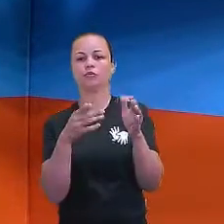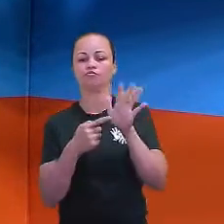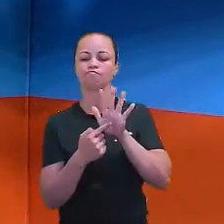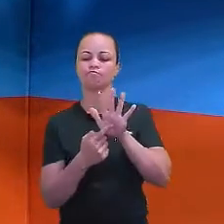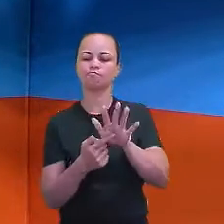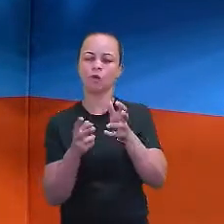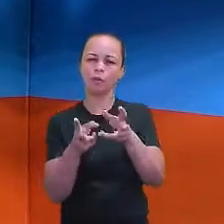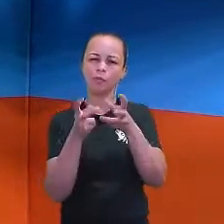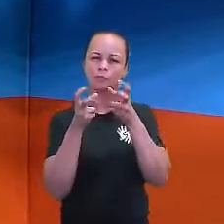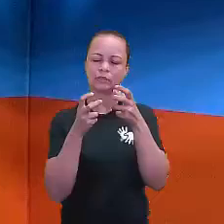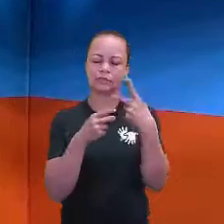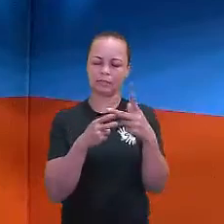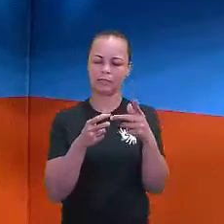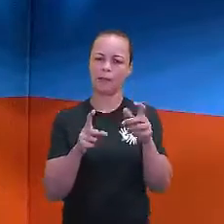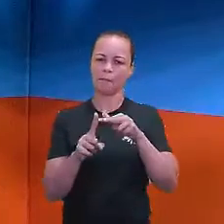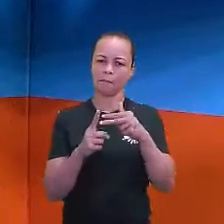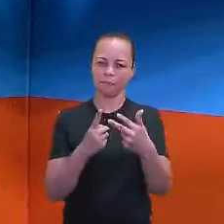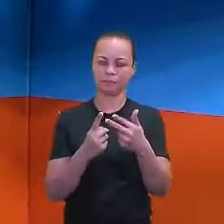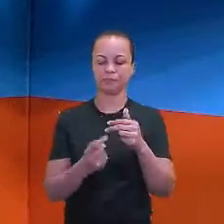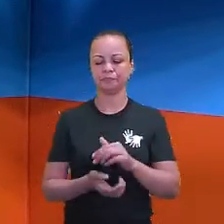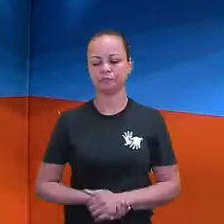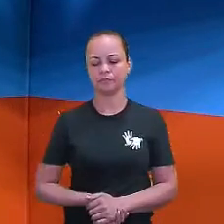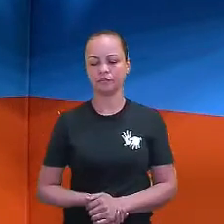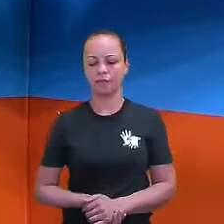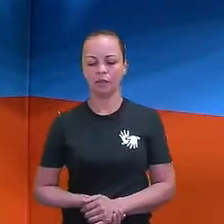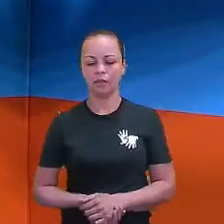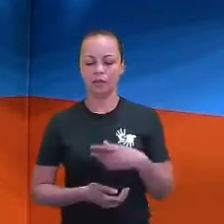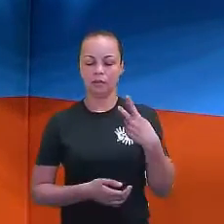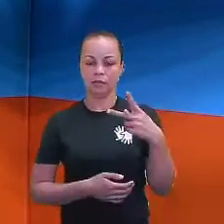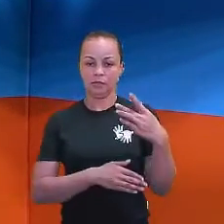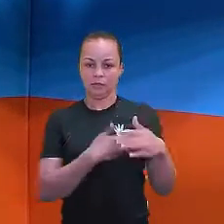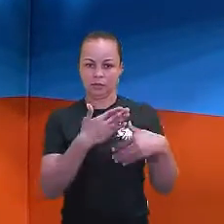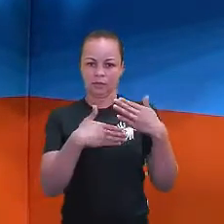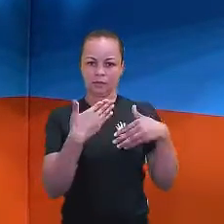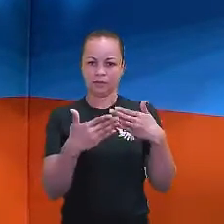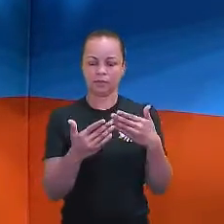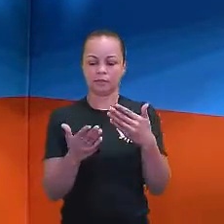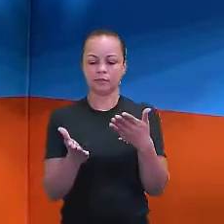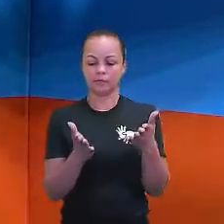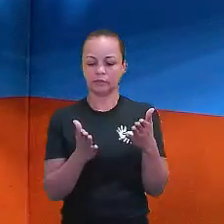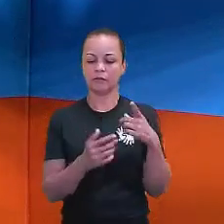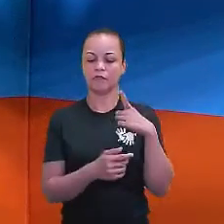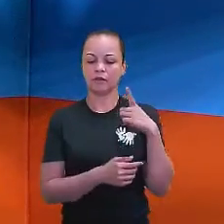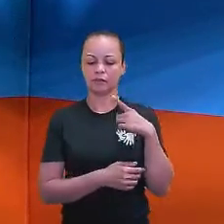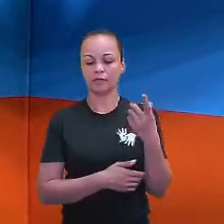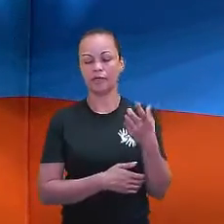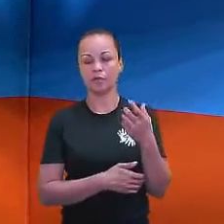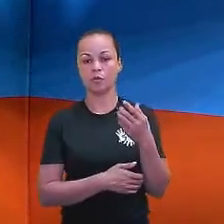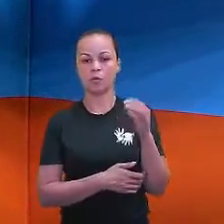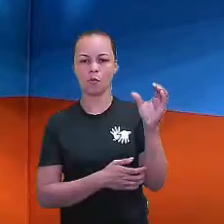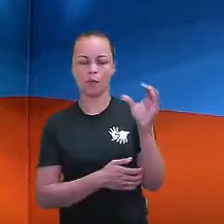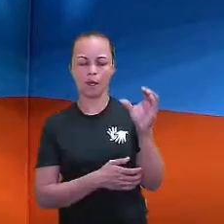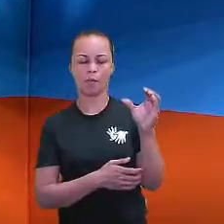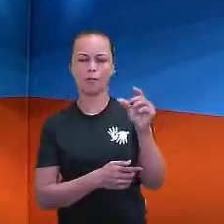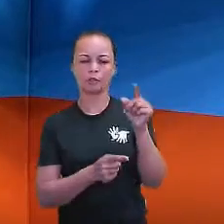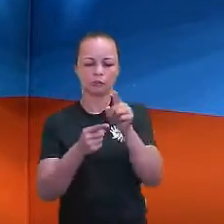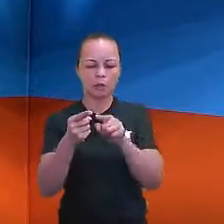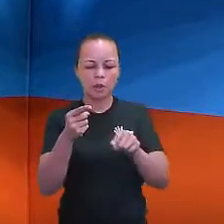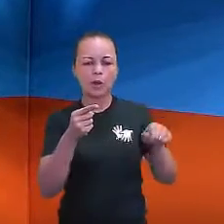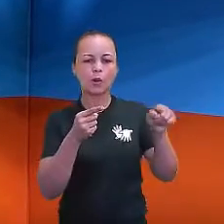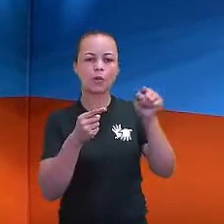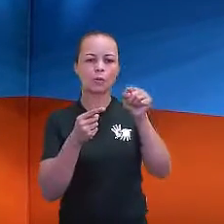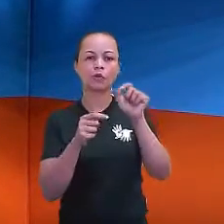desse prisma, a partir dessa perspectiva. E daí, ó, nesse processo fotossintético, você vai ter esse carbono que vai ser usado pelo processo o